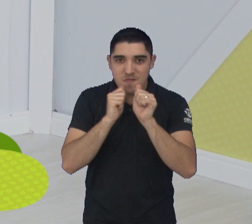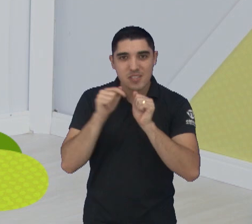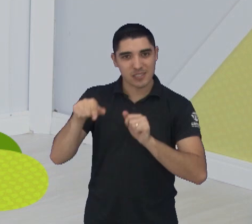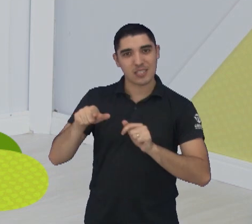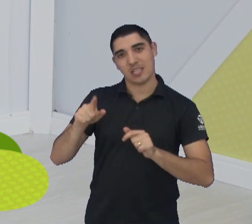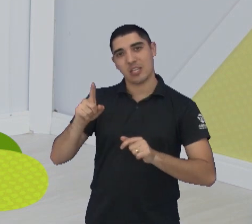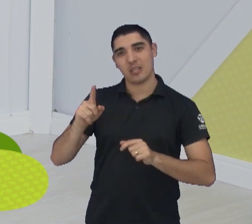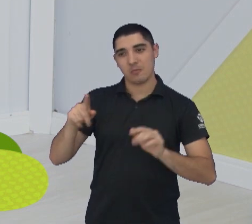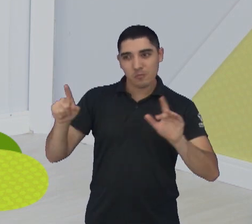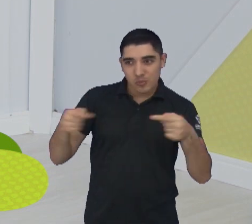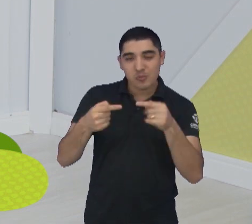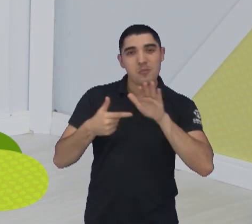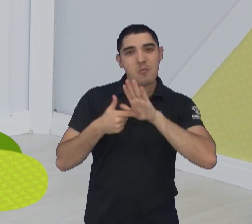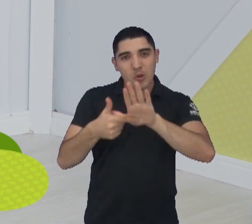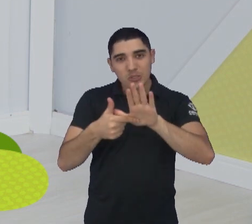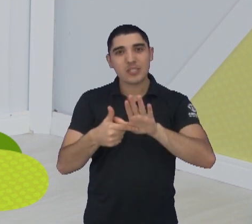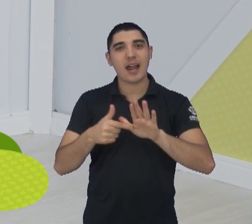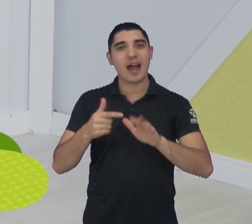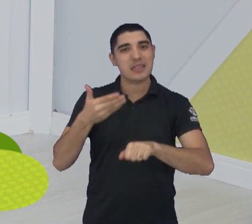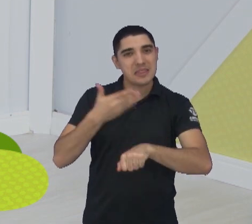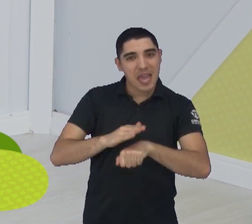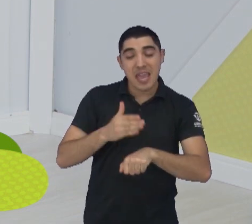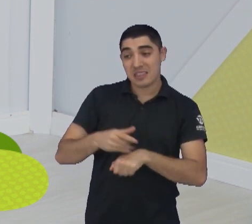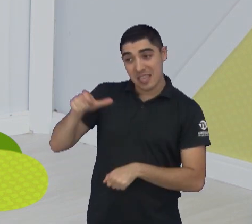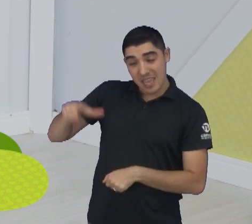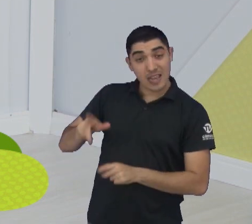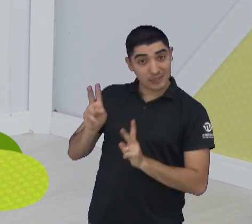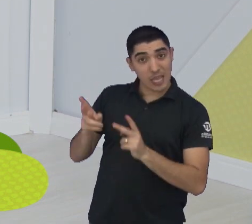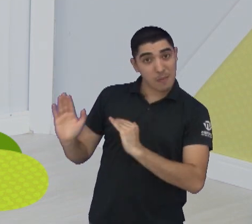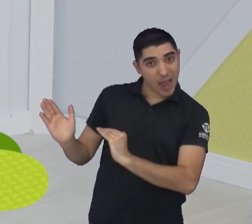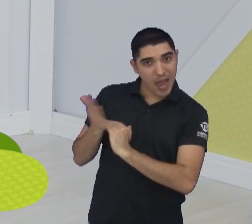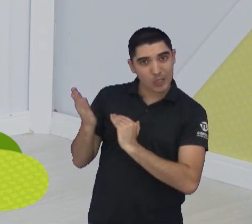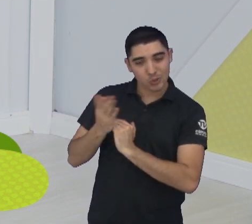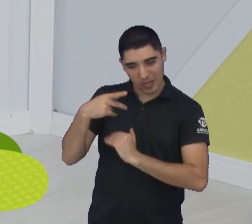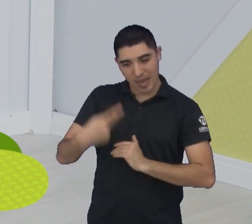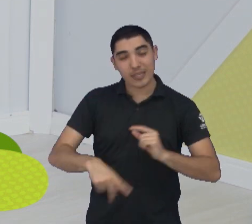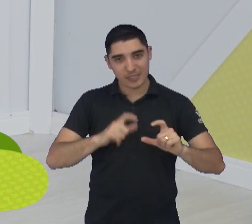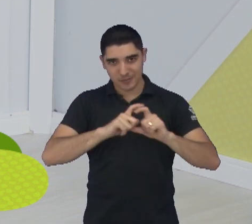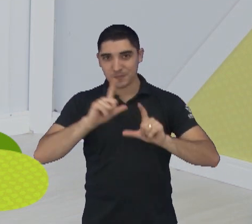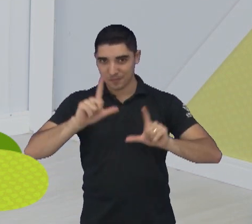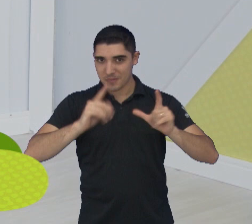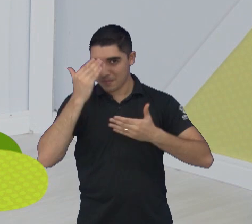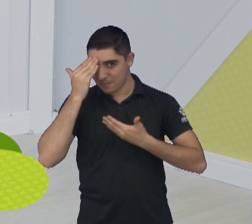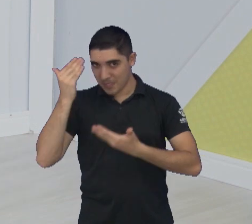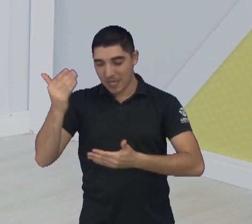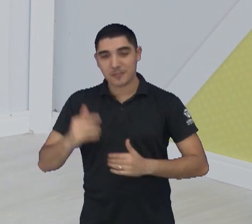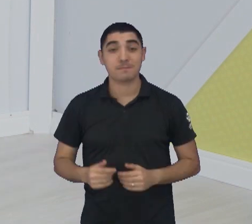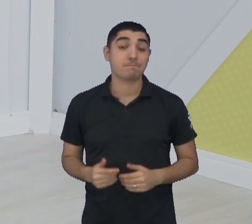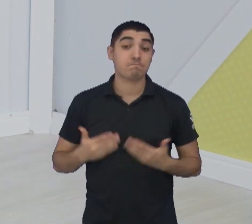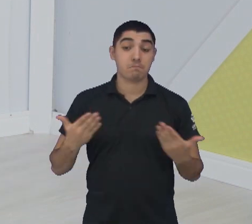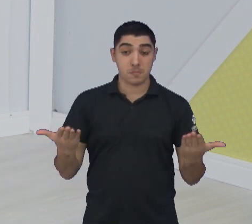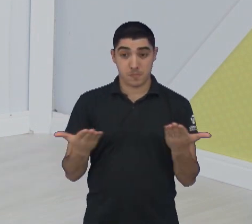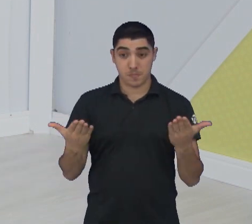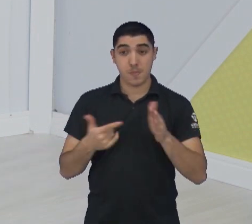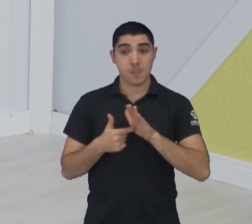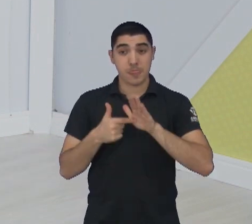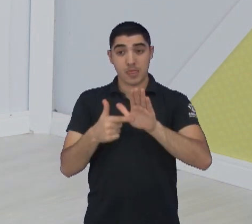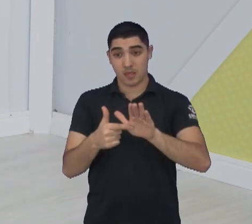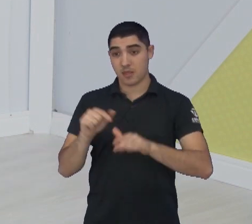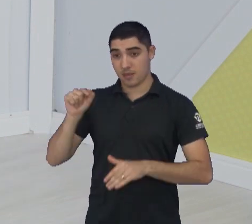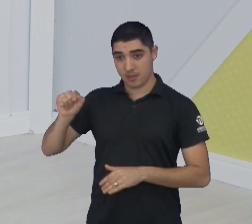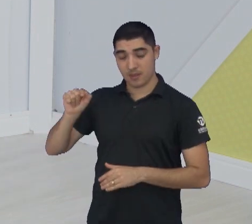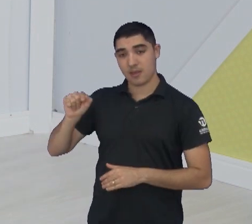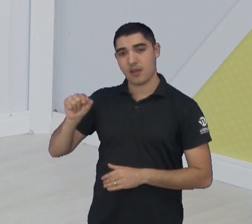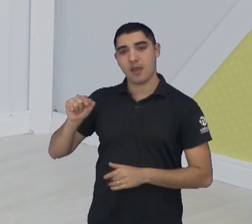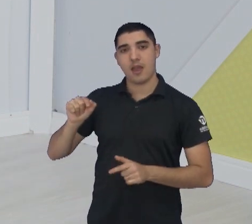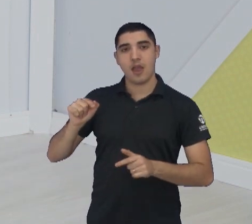cobrir o treino das meninas. Gabrielzinho sempre colaborando aí com a equipe da TV Câmara. Mas, Matheus, coloca pra gente aqui então a tabela, né, com